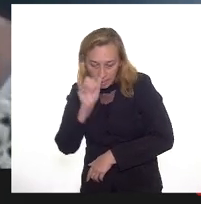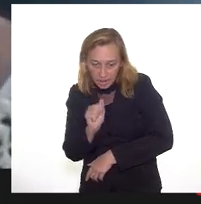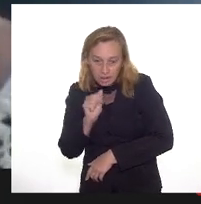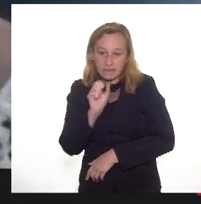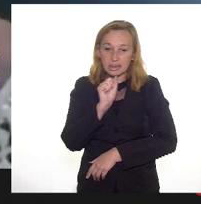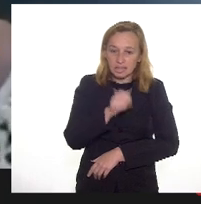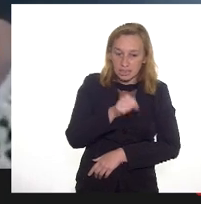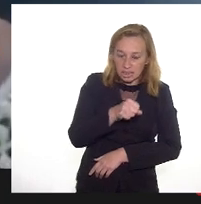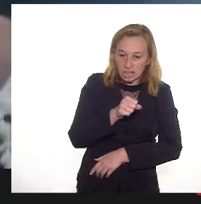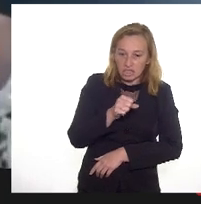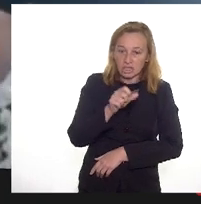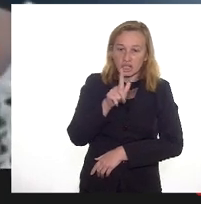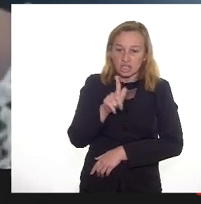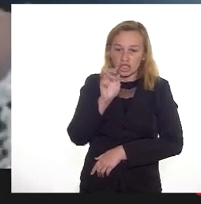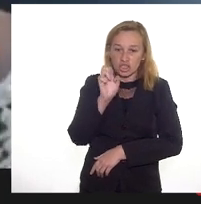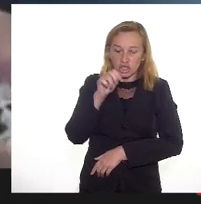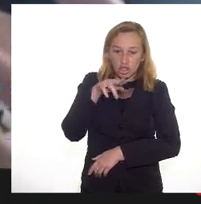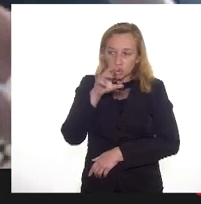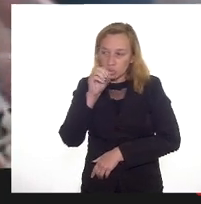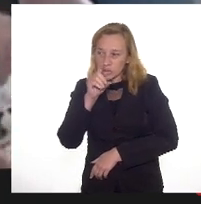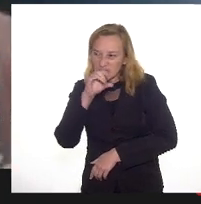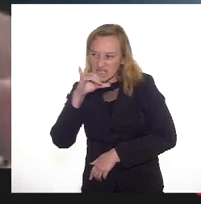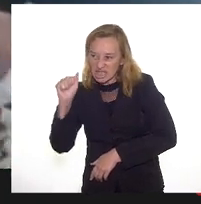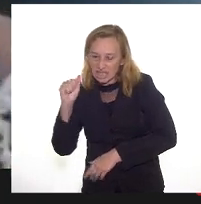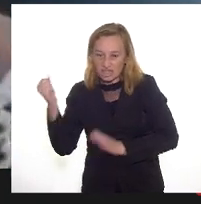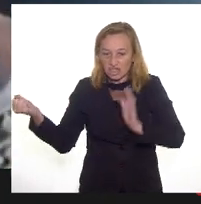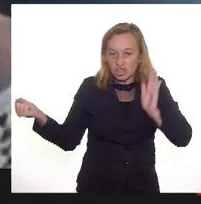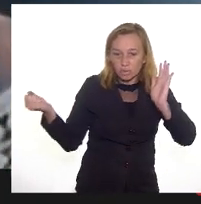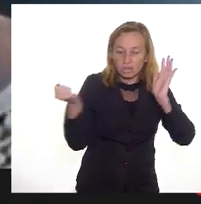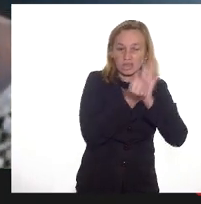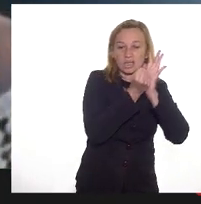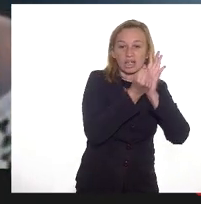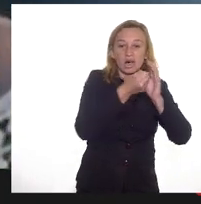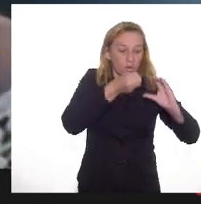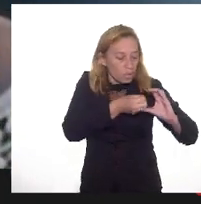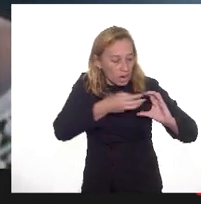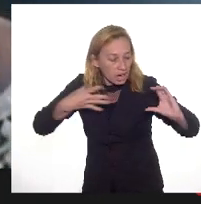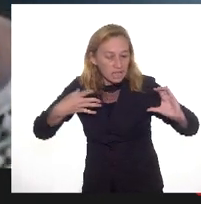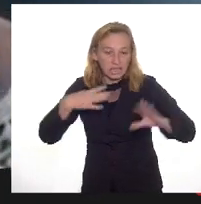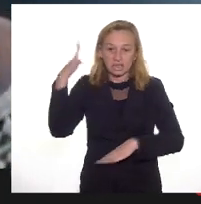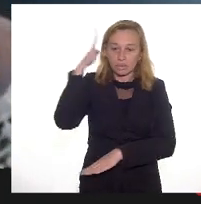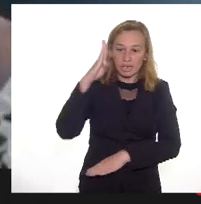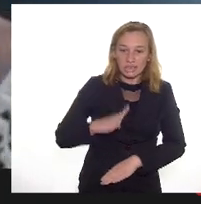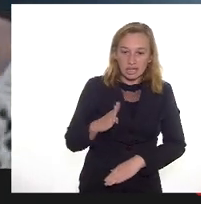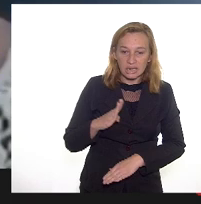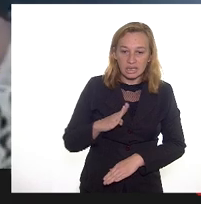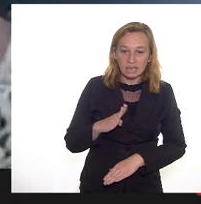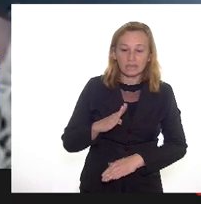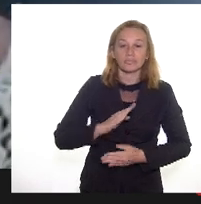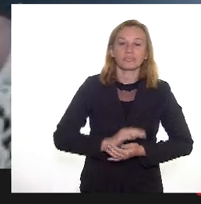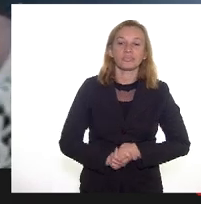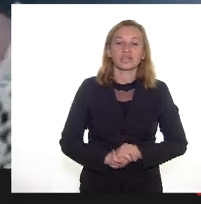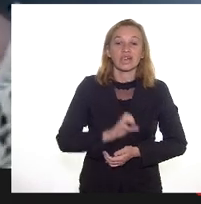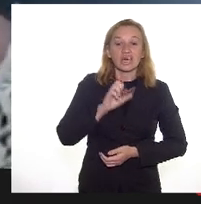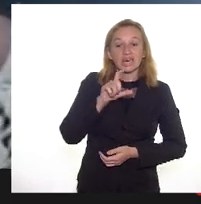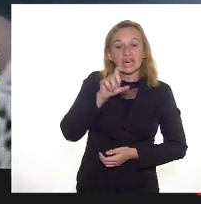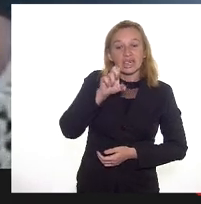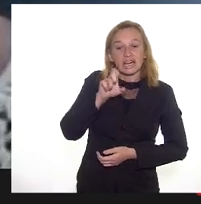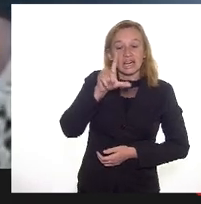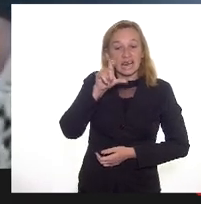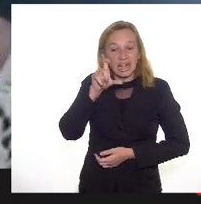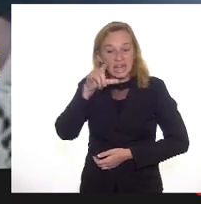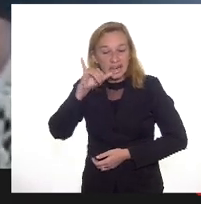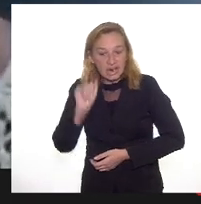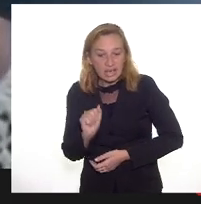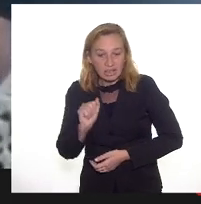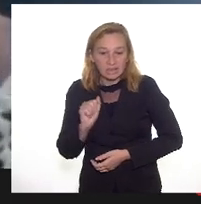um ato genocida, mas com uma característica muito brasileira que Lélia Gonzalez chama do racismo